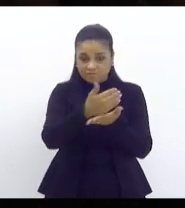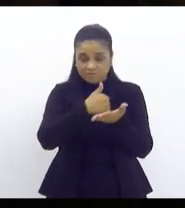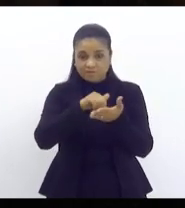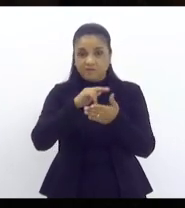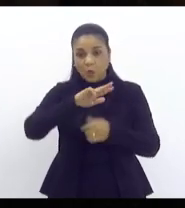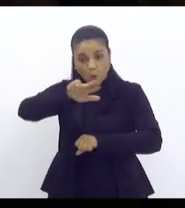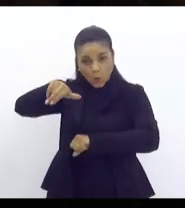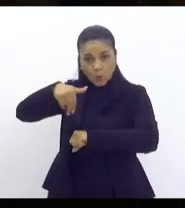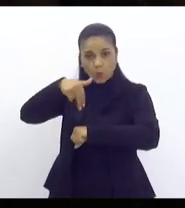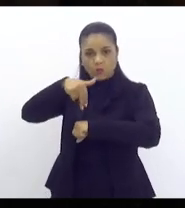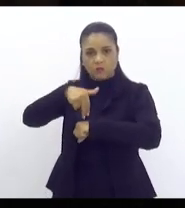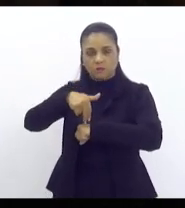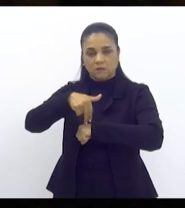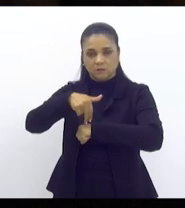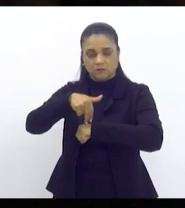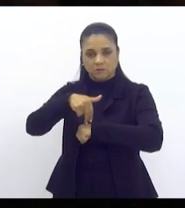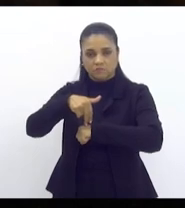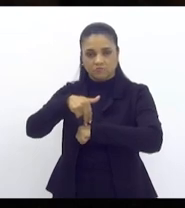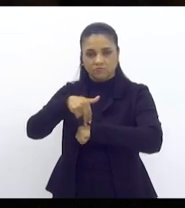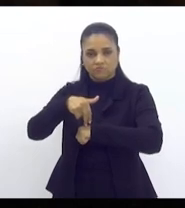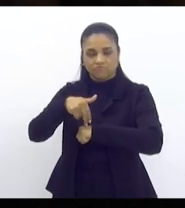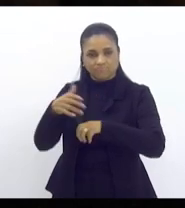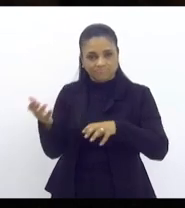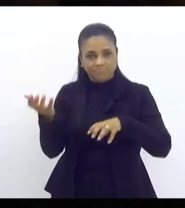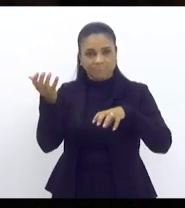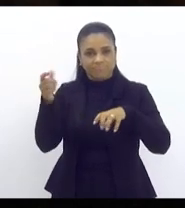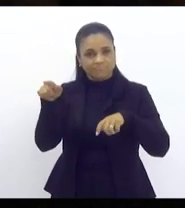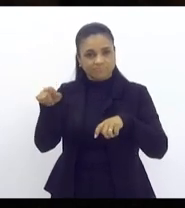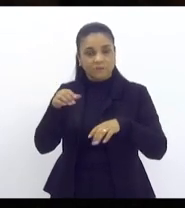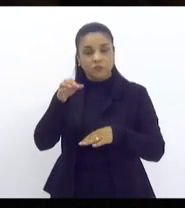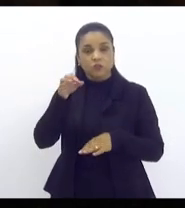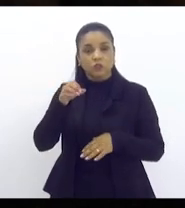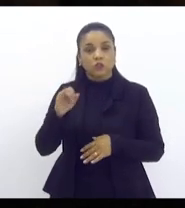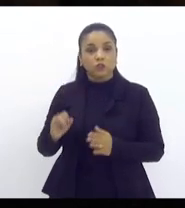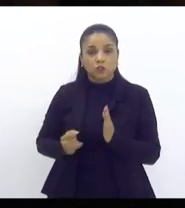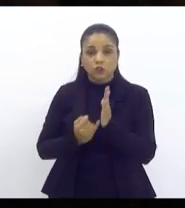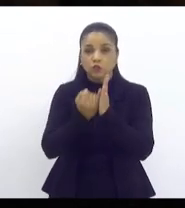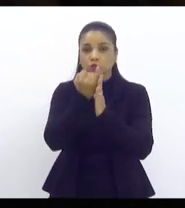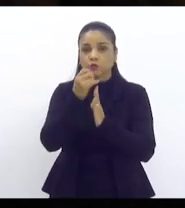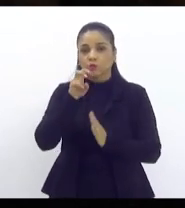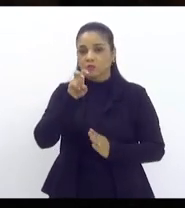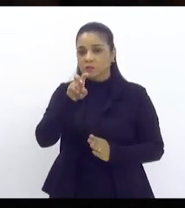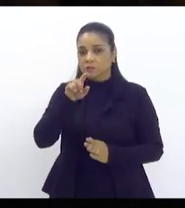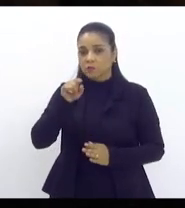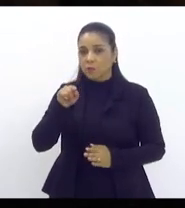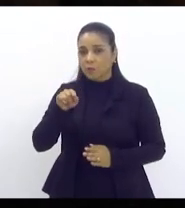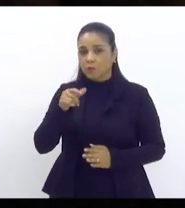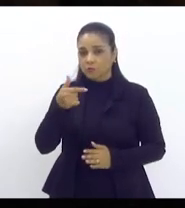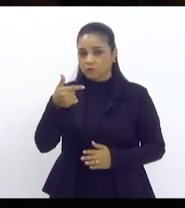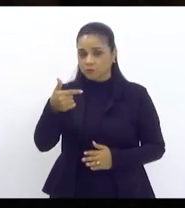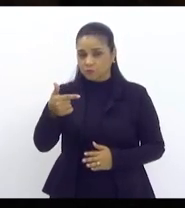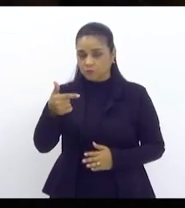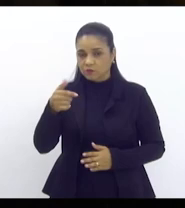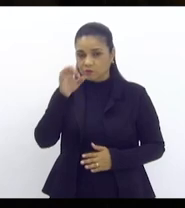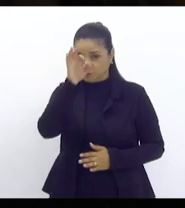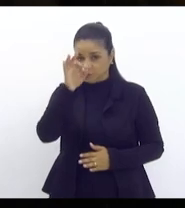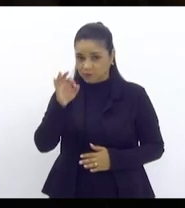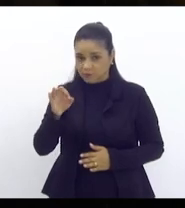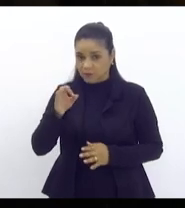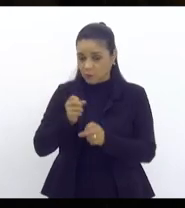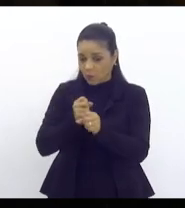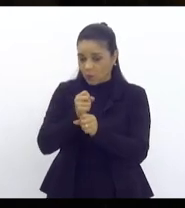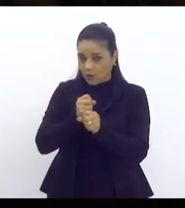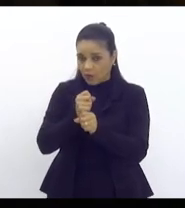União que aquele juro extorsivo que eles cobram de 5,2% ao ano, somado